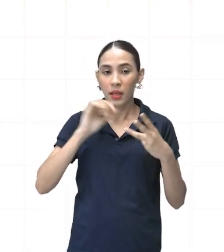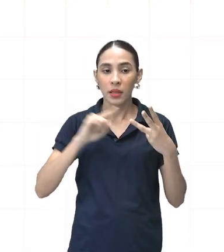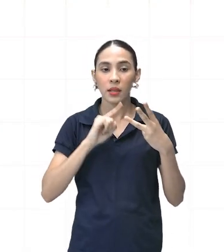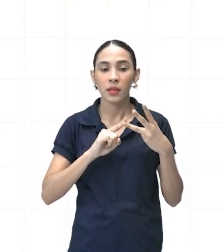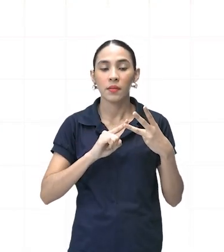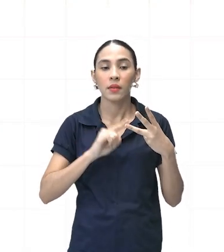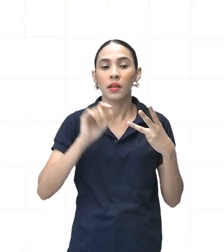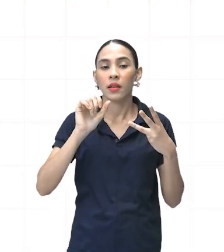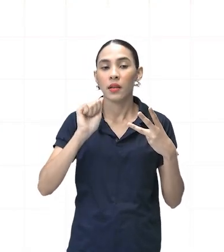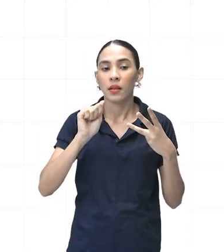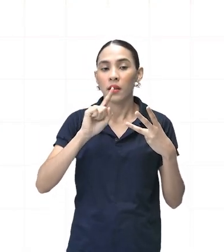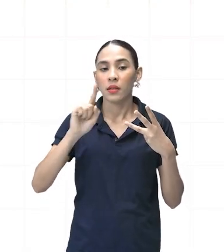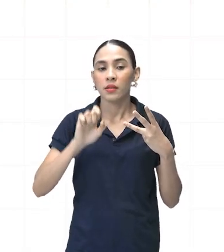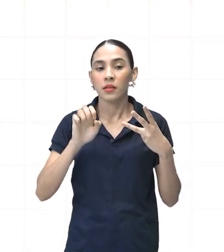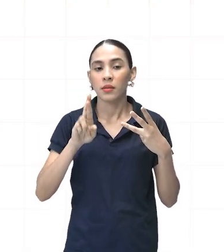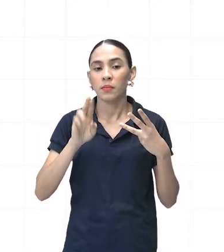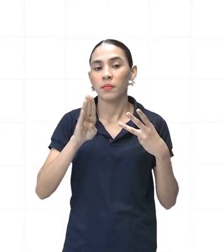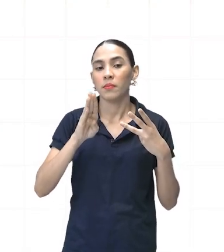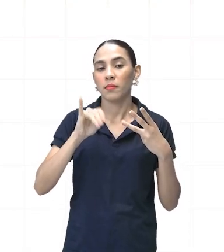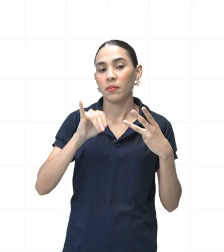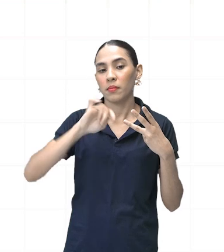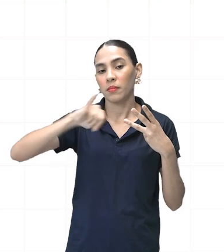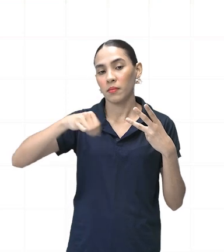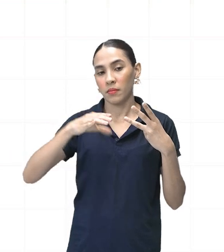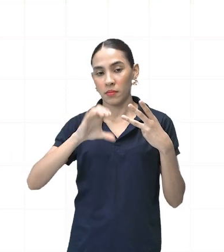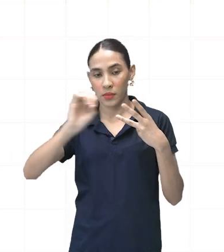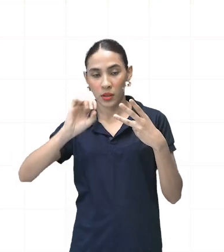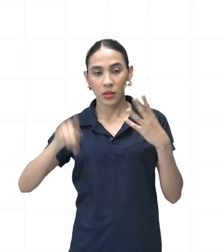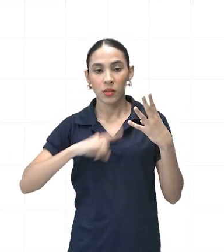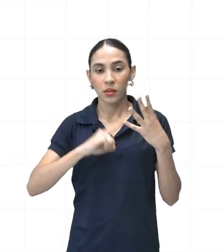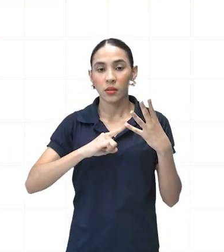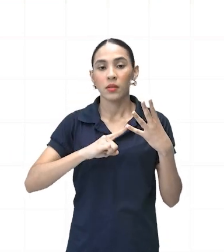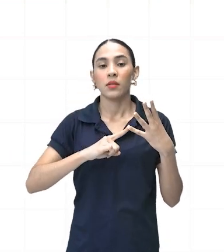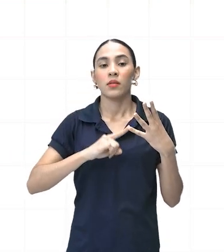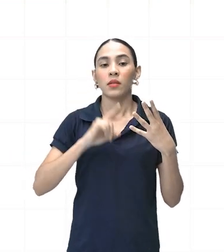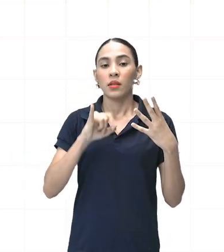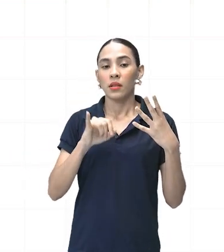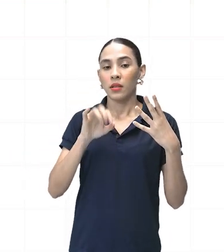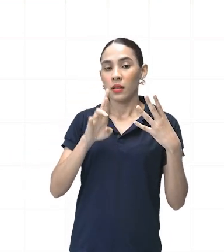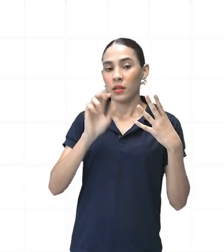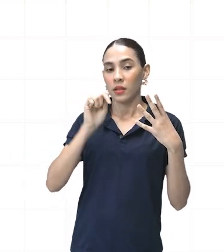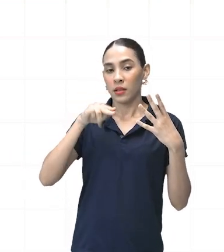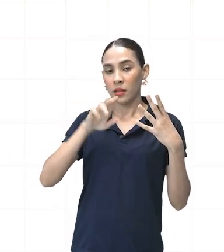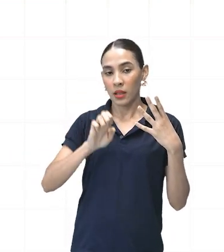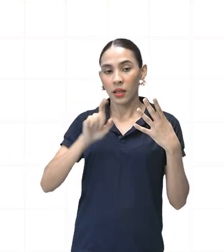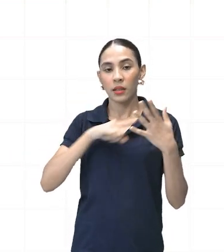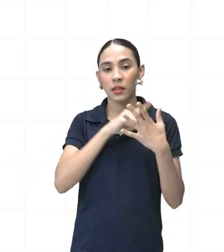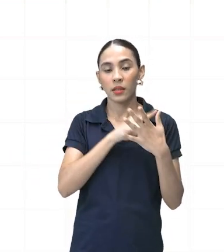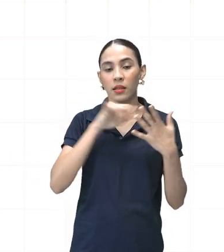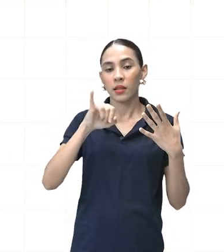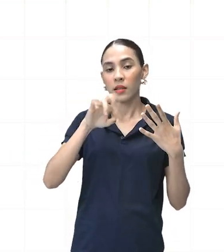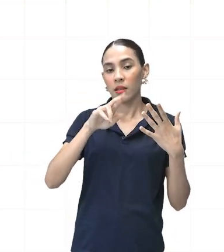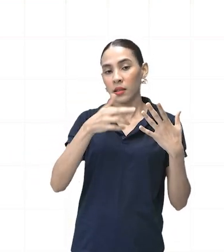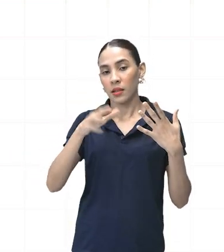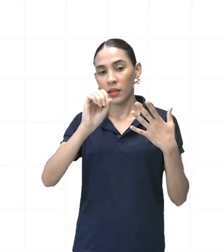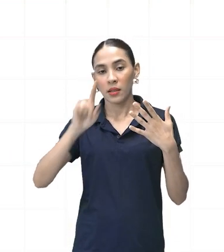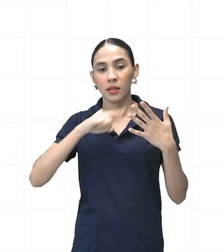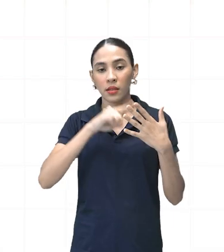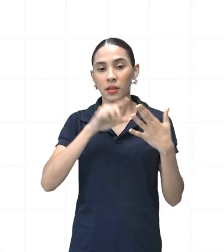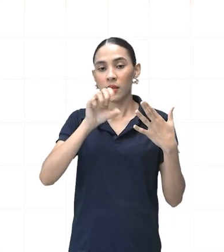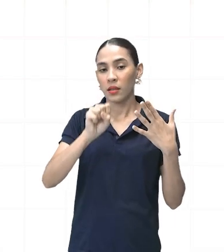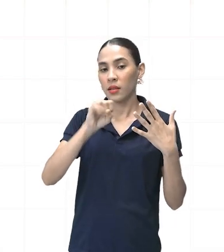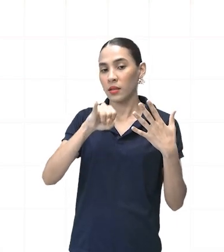uma parte de Azerbaijão, o Iraque, o Irã e a Síria. Então, olha